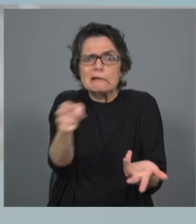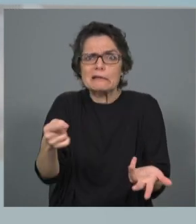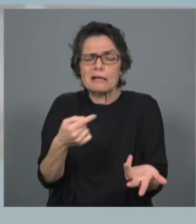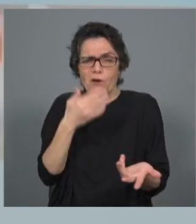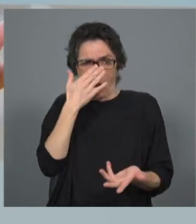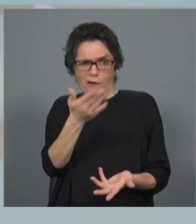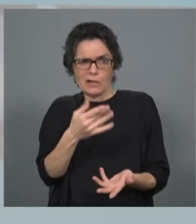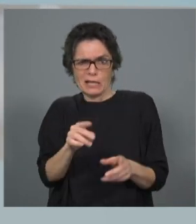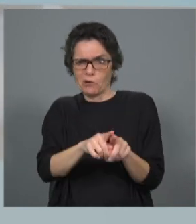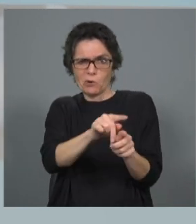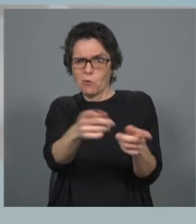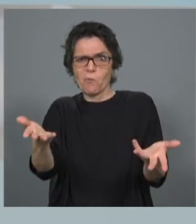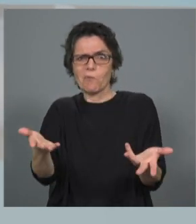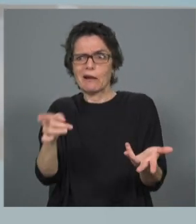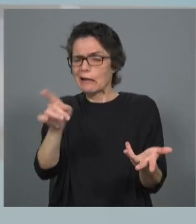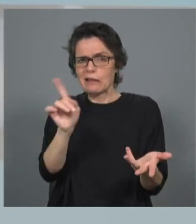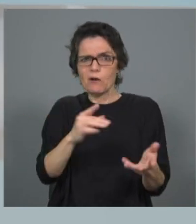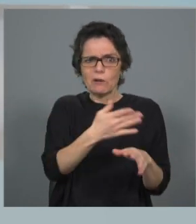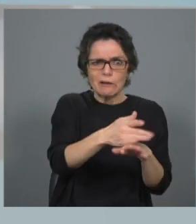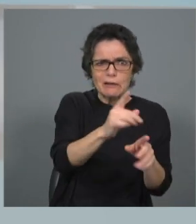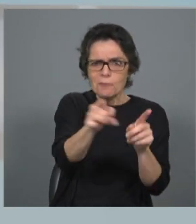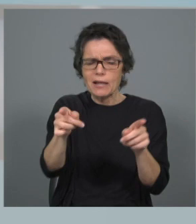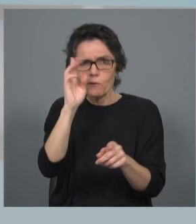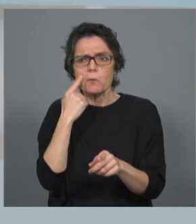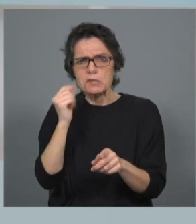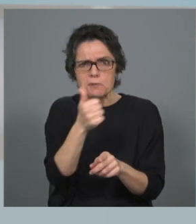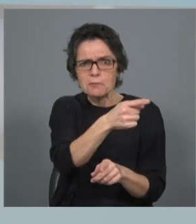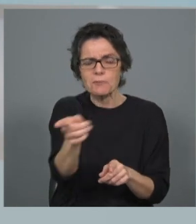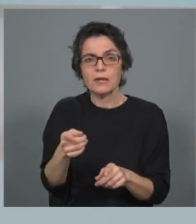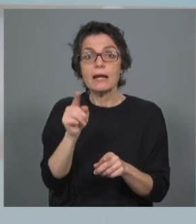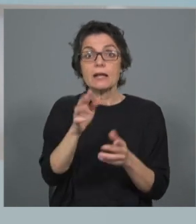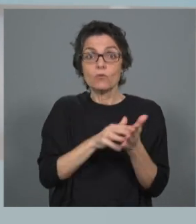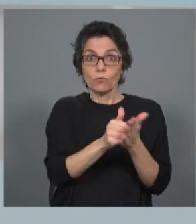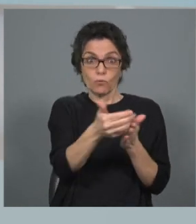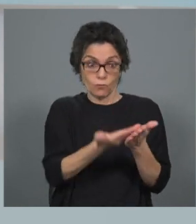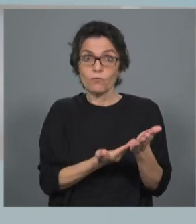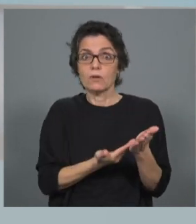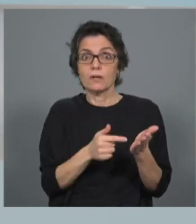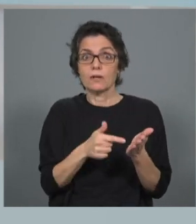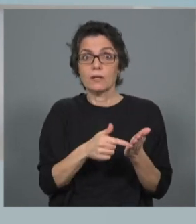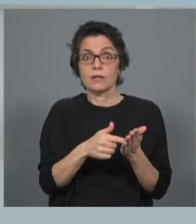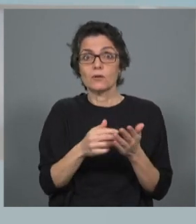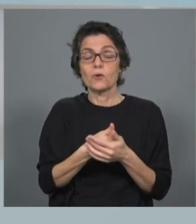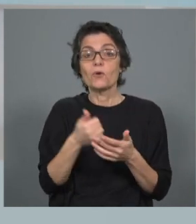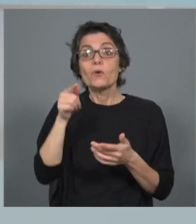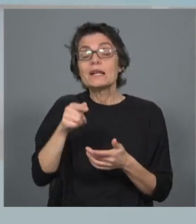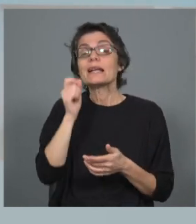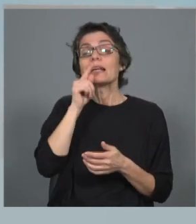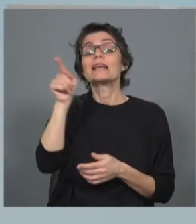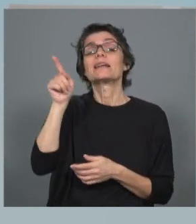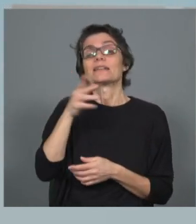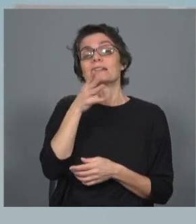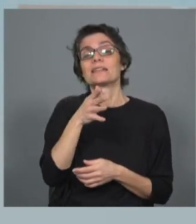rebanho. E parece-me que quando no Evangelho o que nos aparece é Jesus a dizer que é o bom pastor e que isso